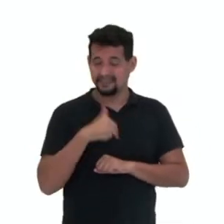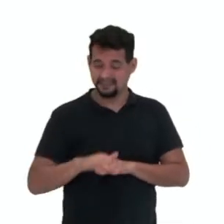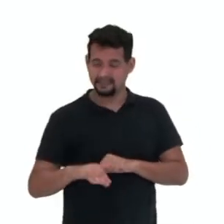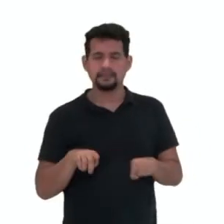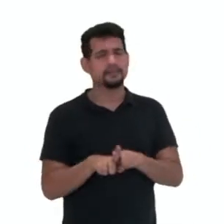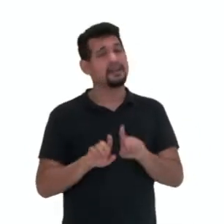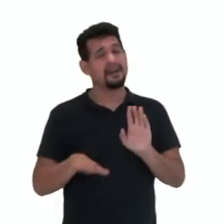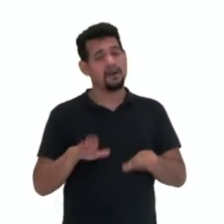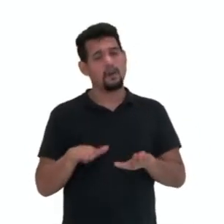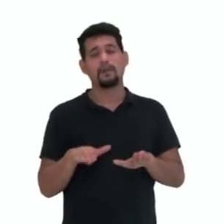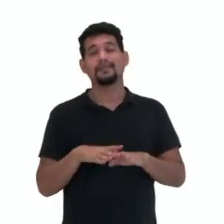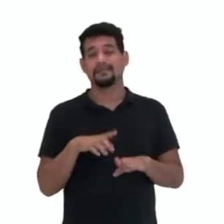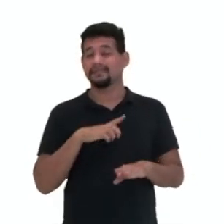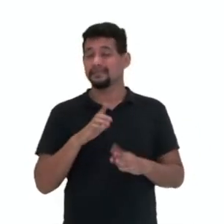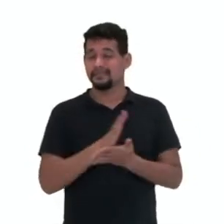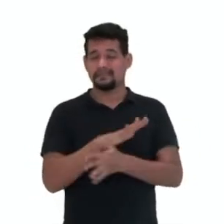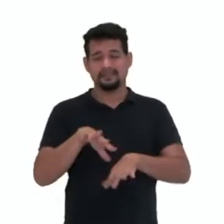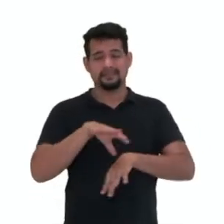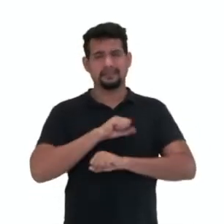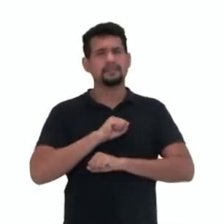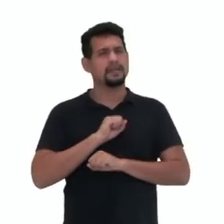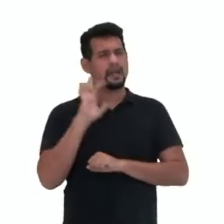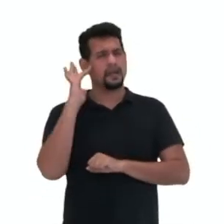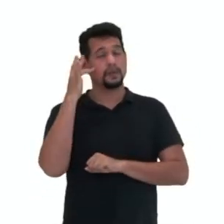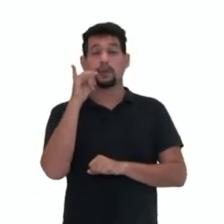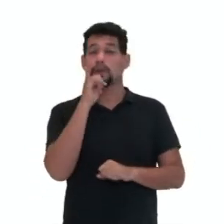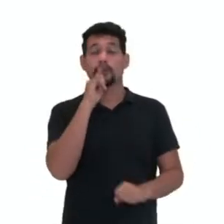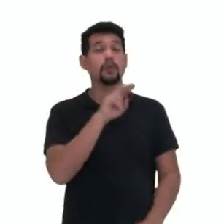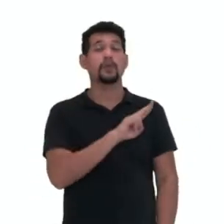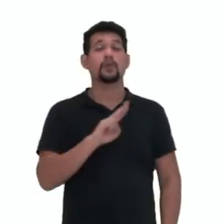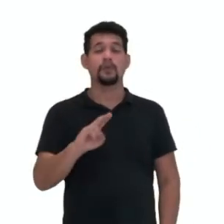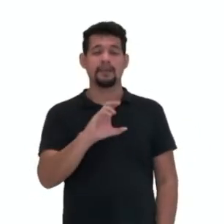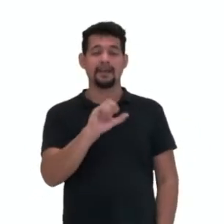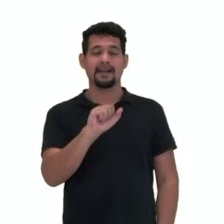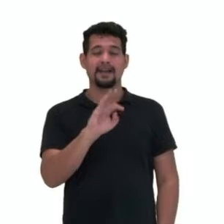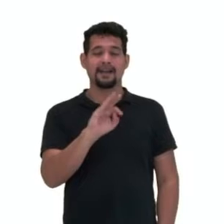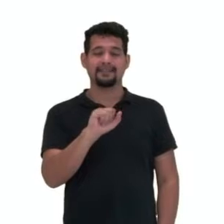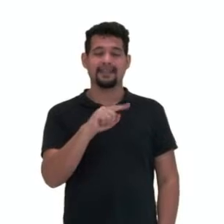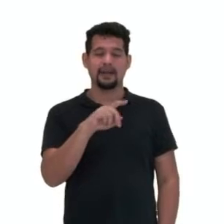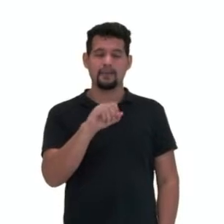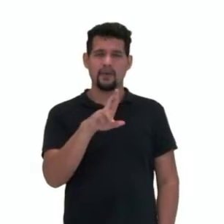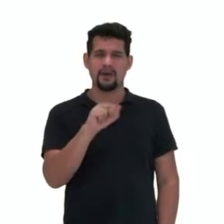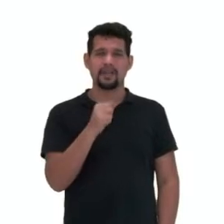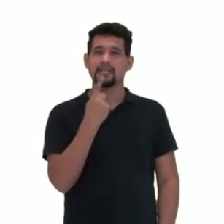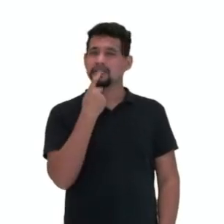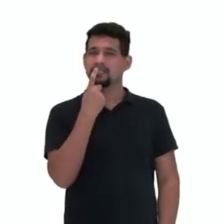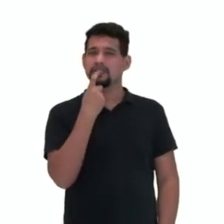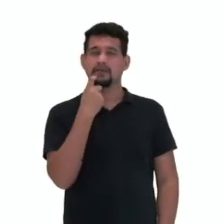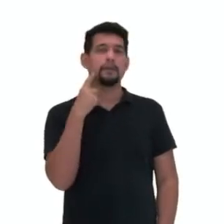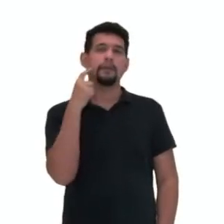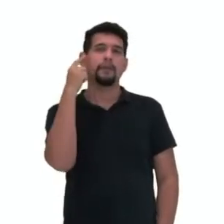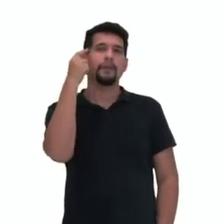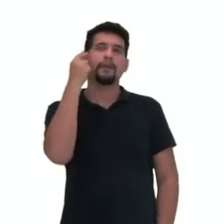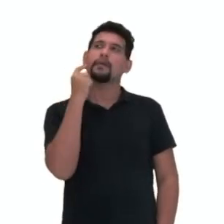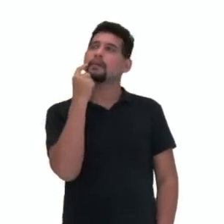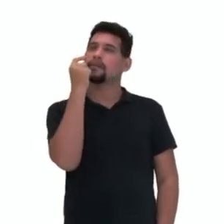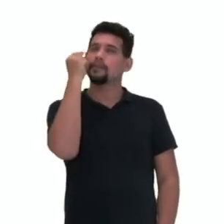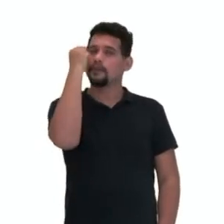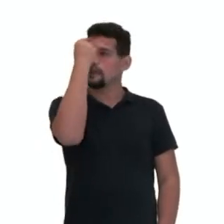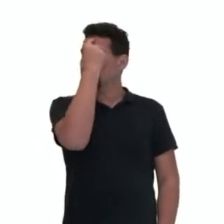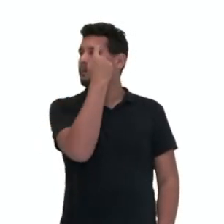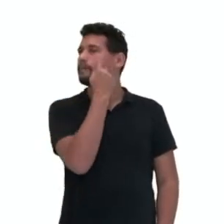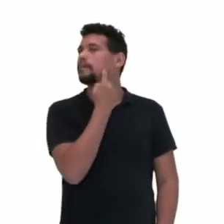podem cometer adulto. Por exemplo, a catapora. Olha lá, a catapora, tá vendo esse primeiro desenho? Vai formar